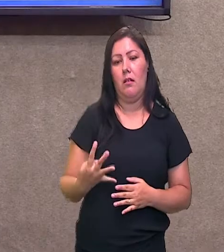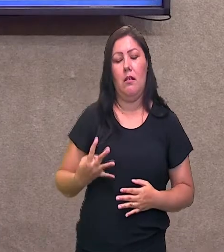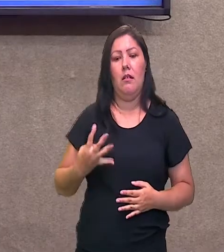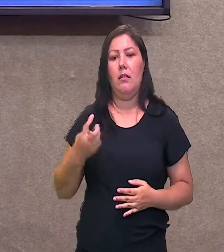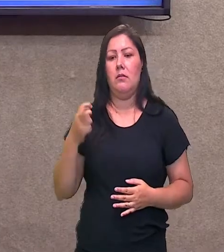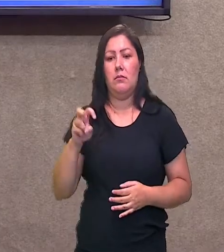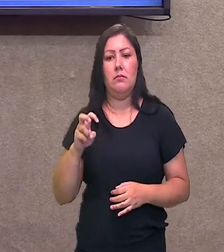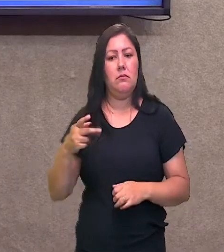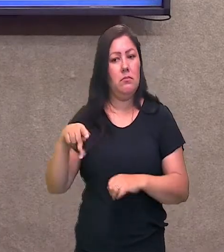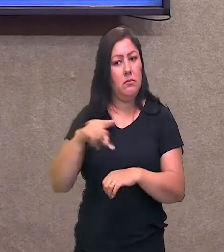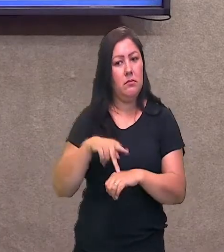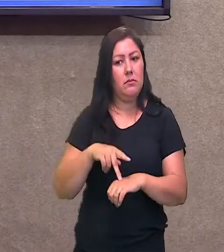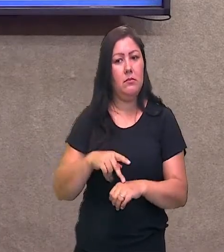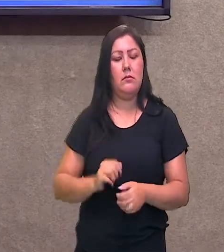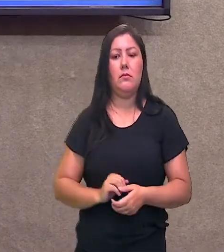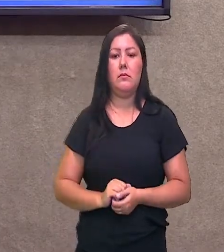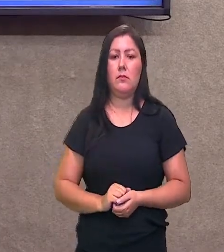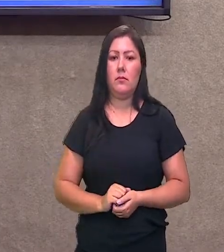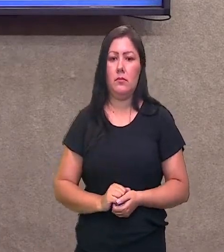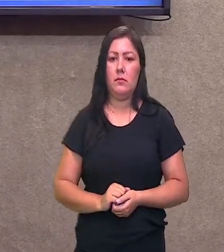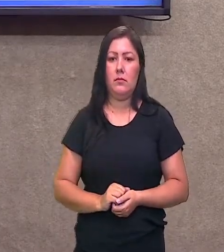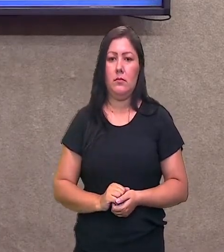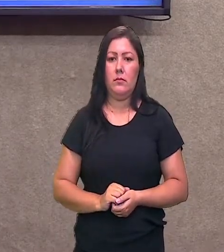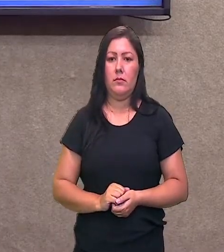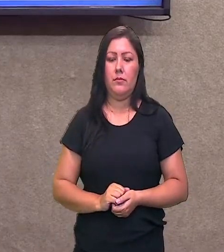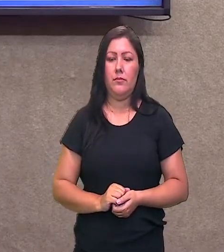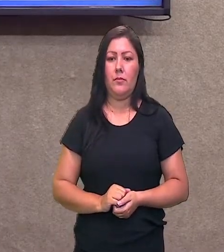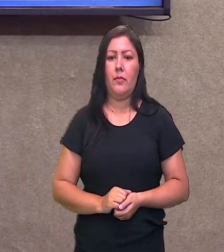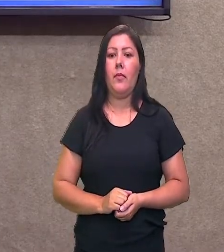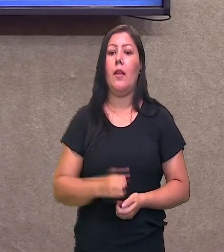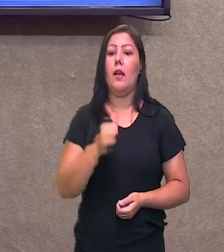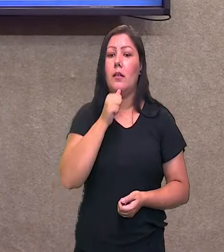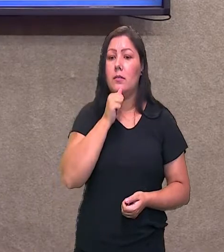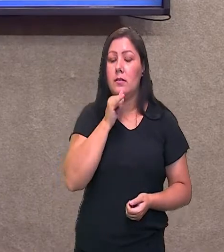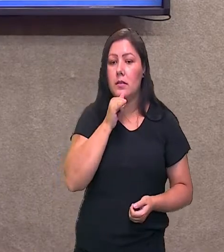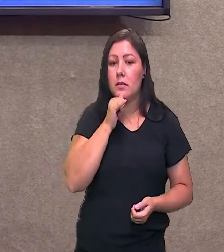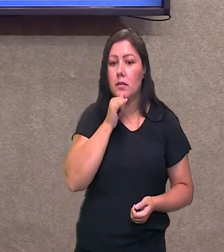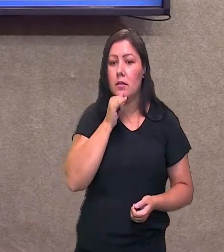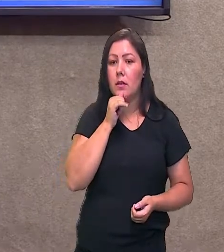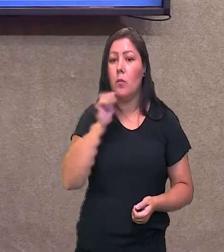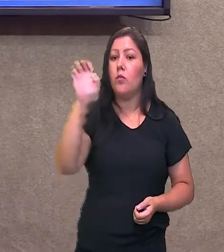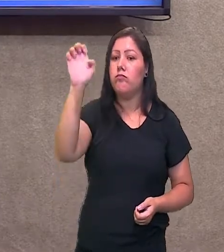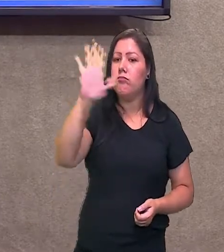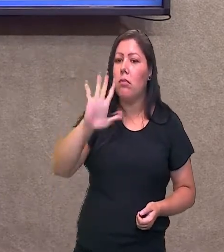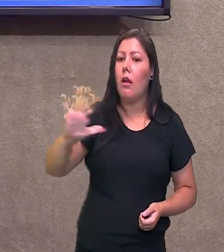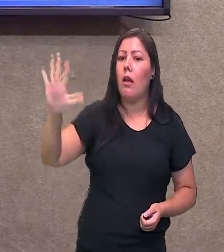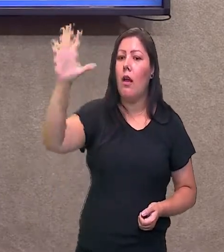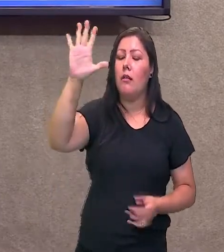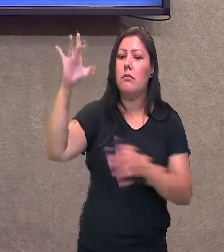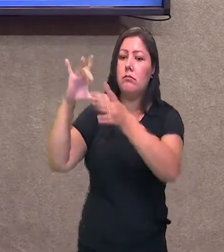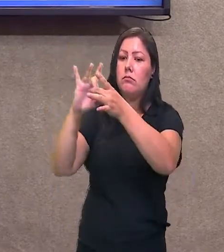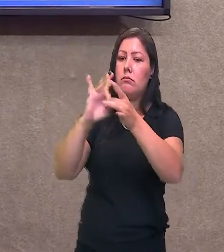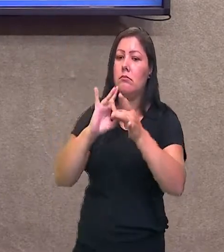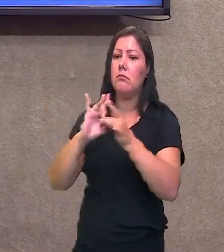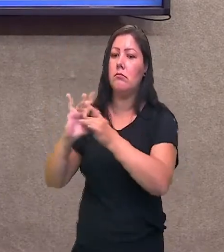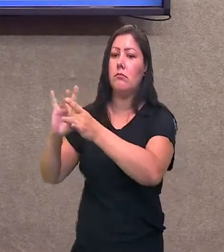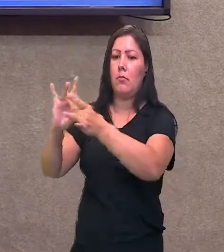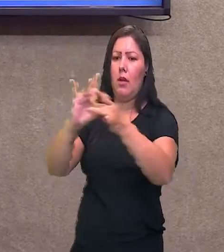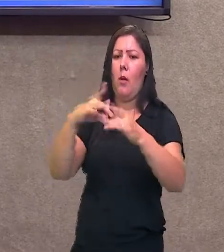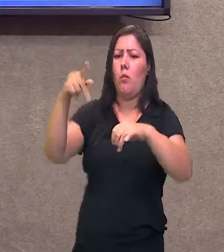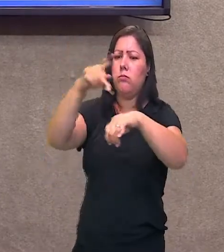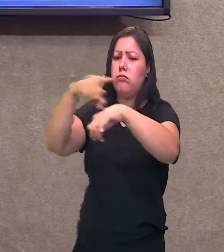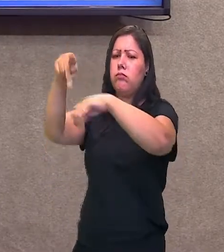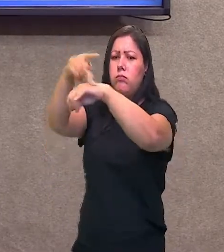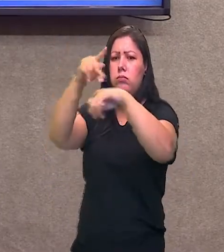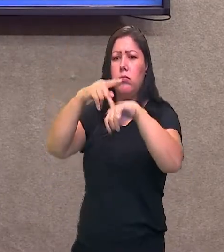por exemplo, a União Europeia. São vários estados, vários